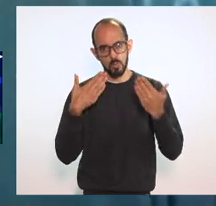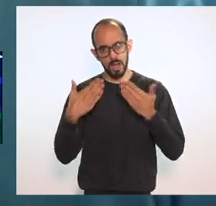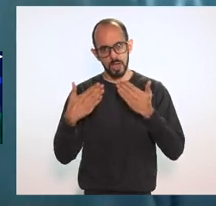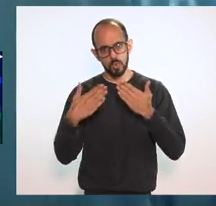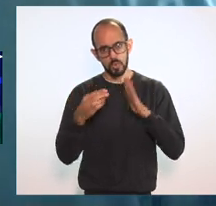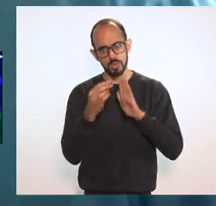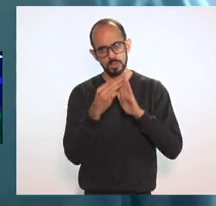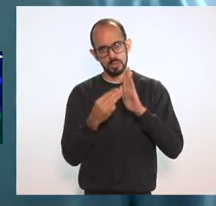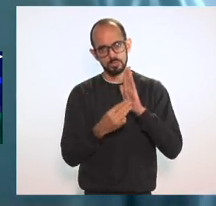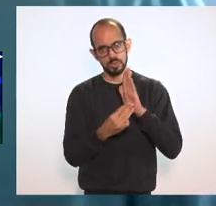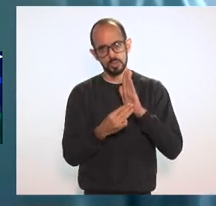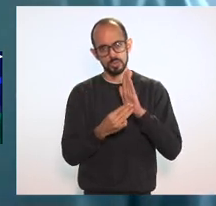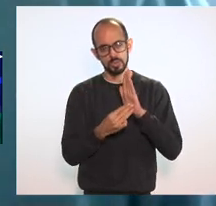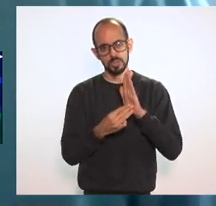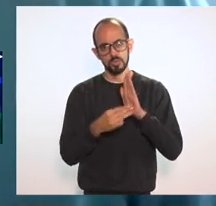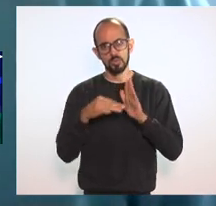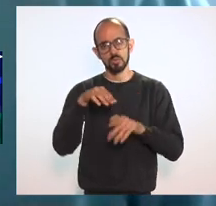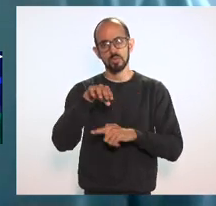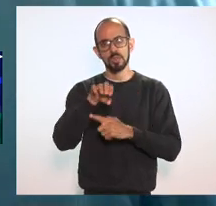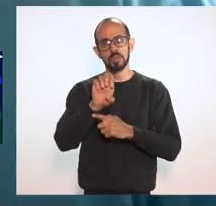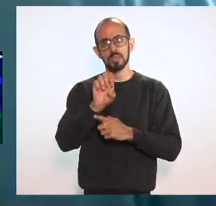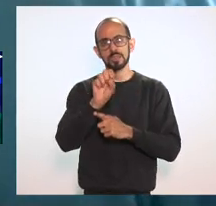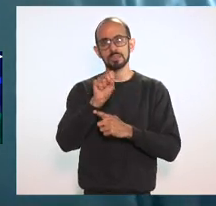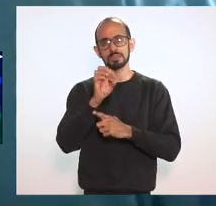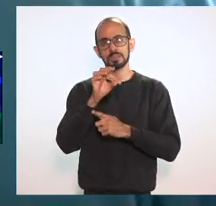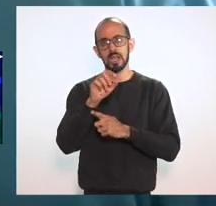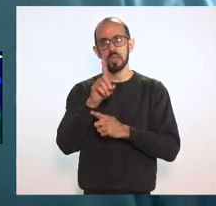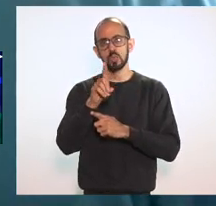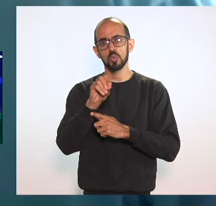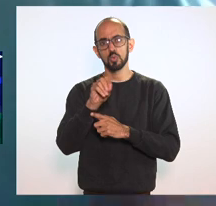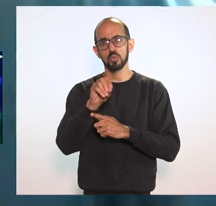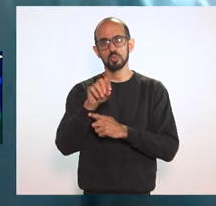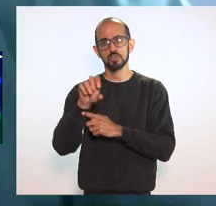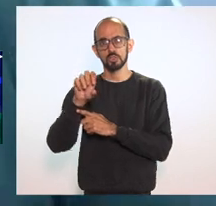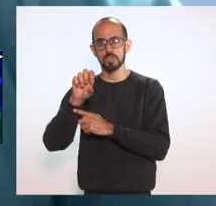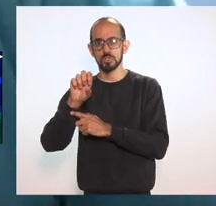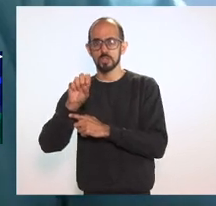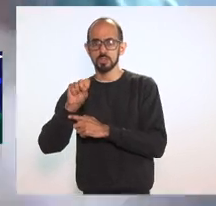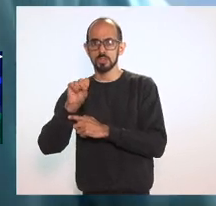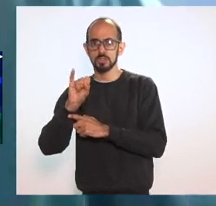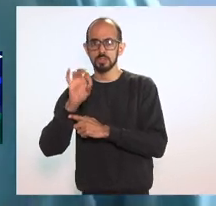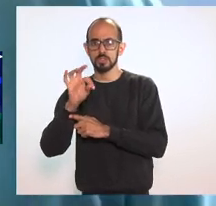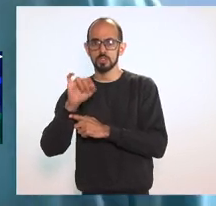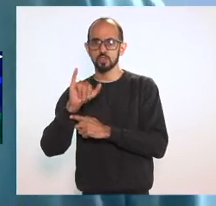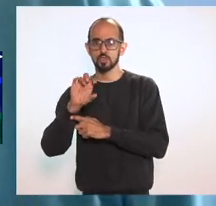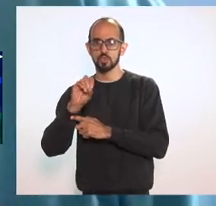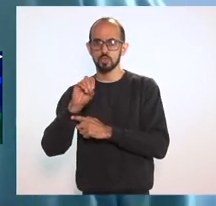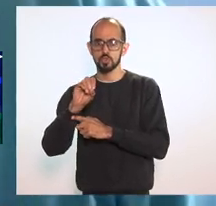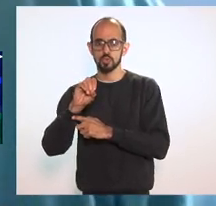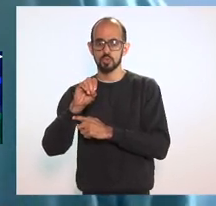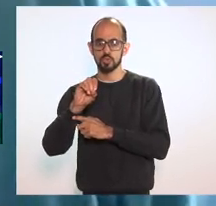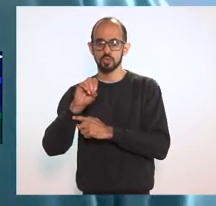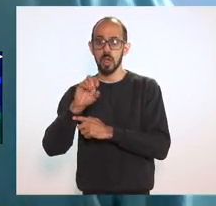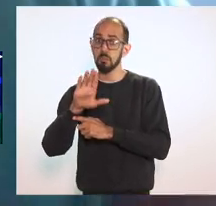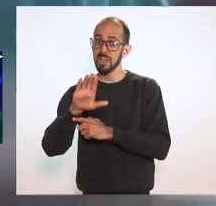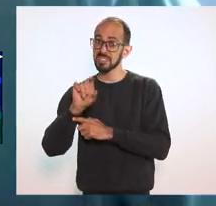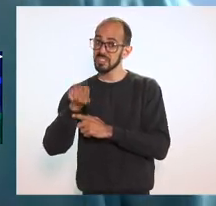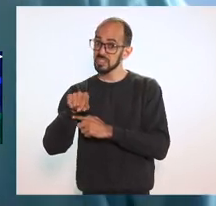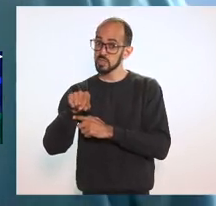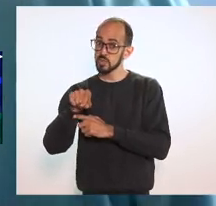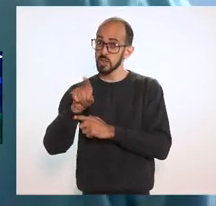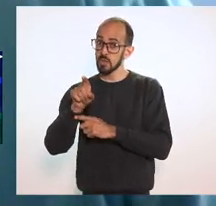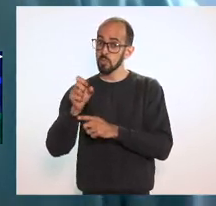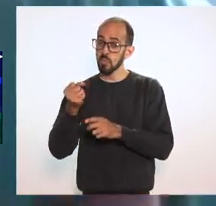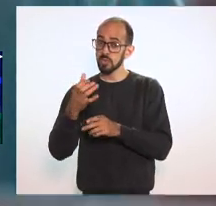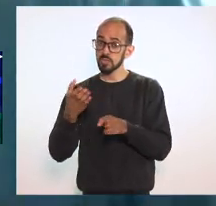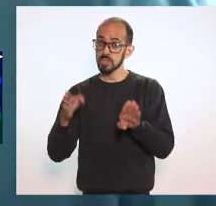medidas estado do sítio o estado de sítio quando você Sublime as liberdades individuais o